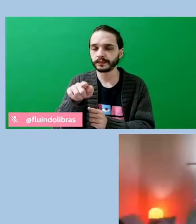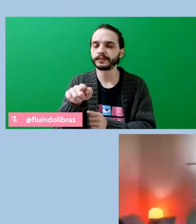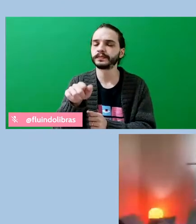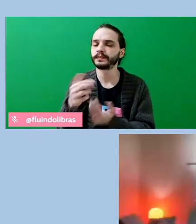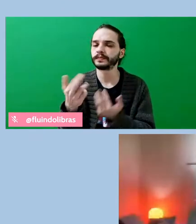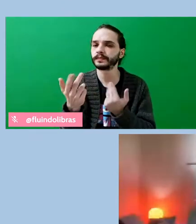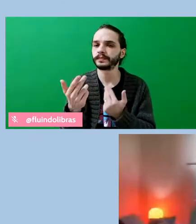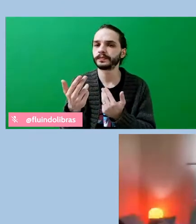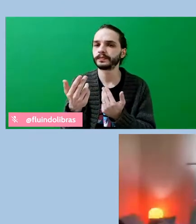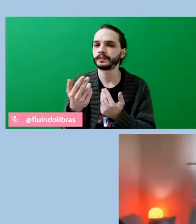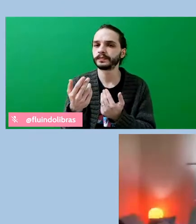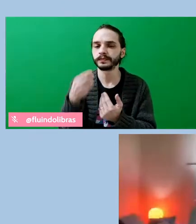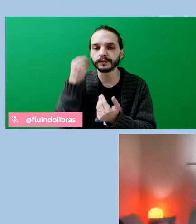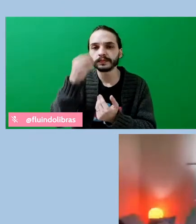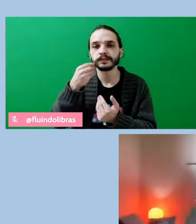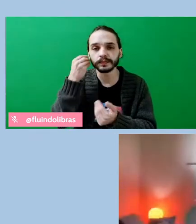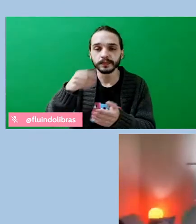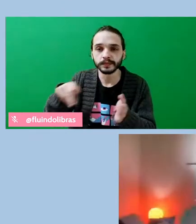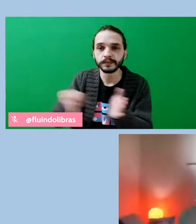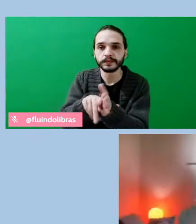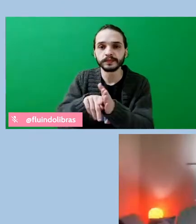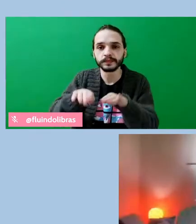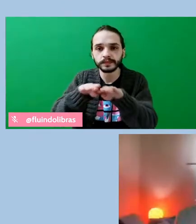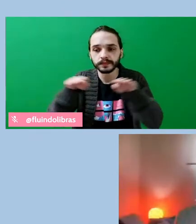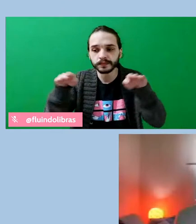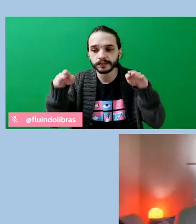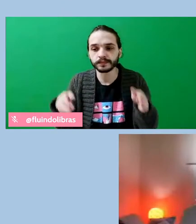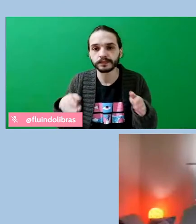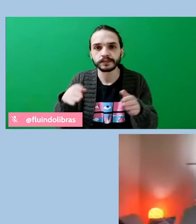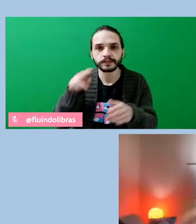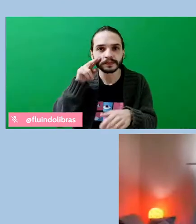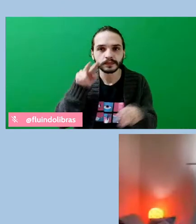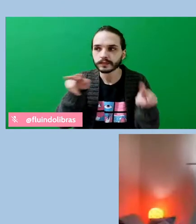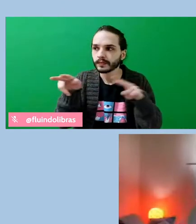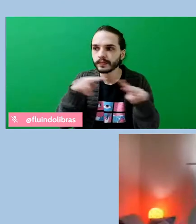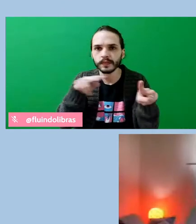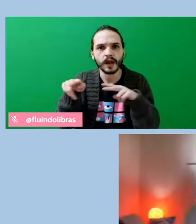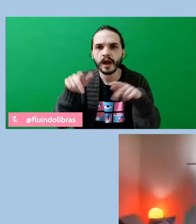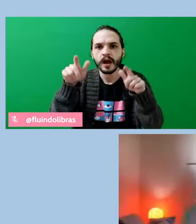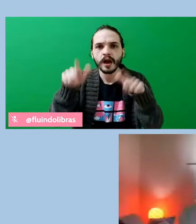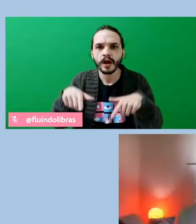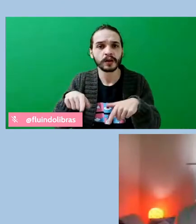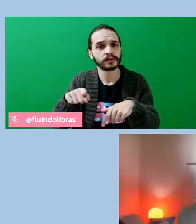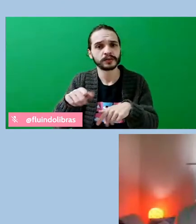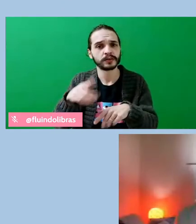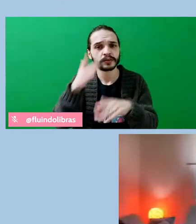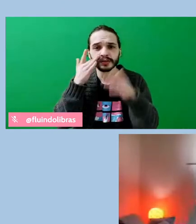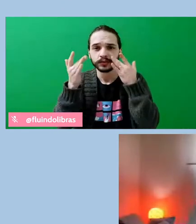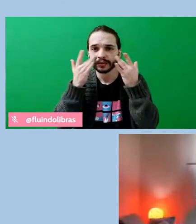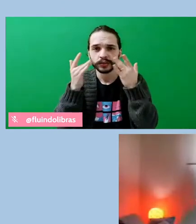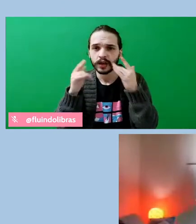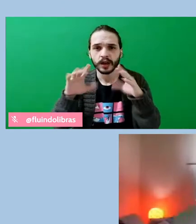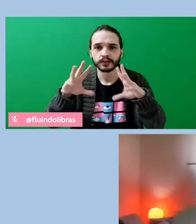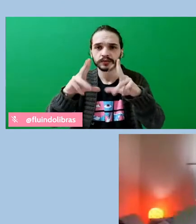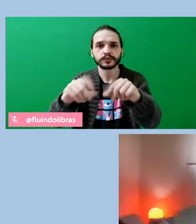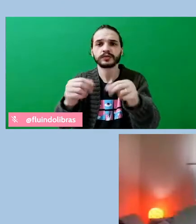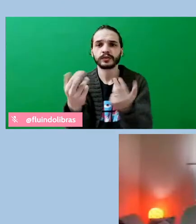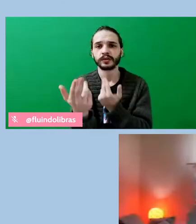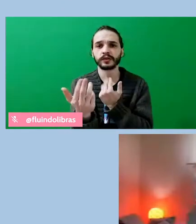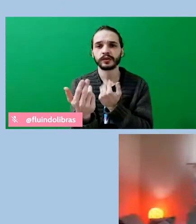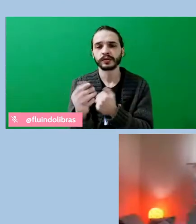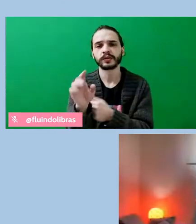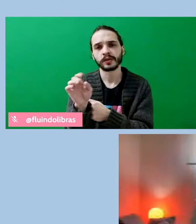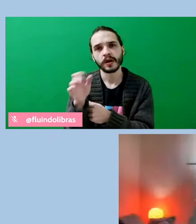Você escolher para onde você está olhando no teatro, né? Aquele palco é do mesmo tamanho para todos, lógico, é um lugar diferente, mas